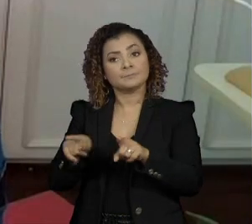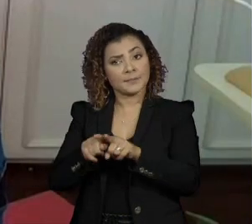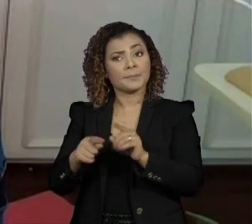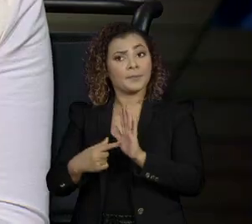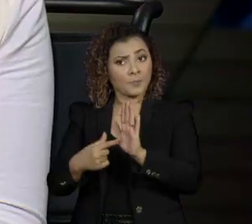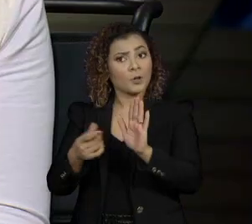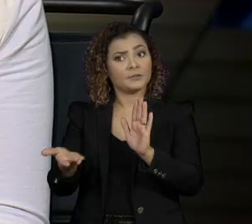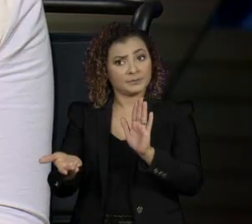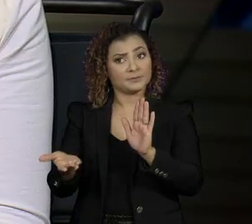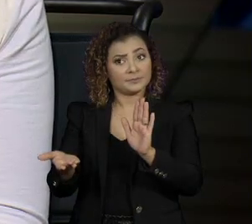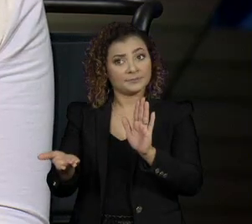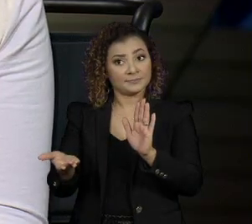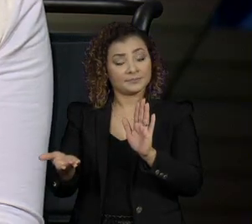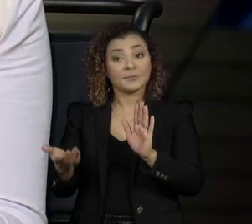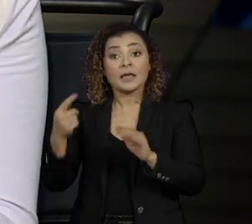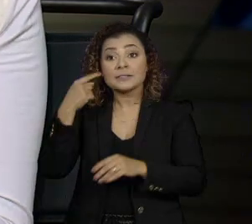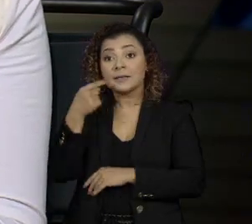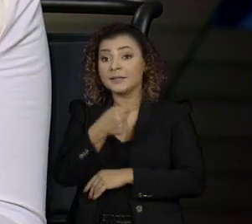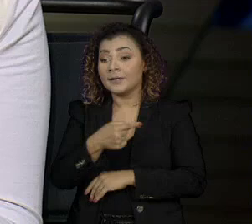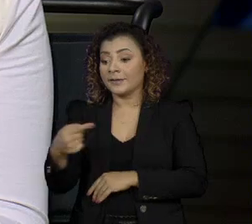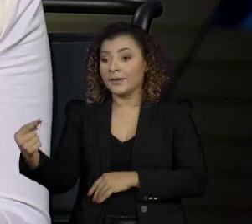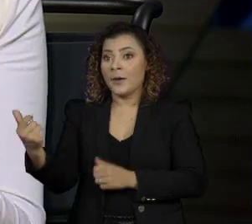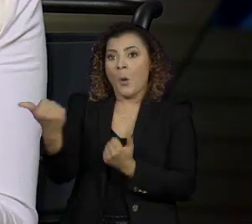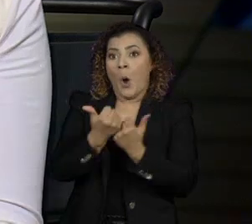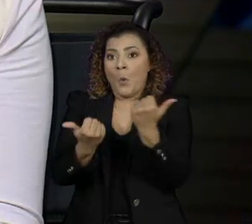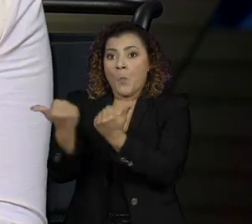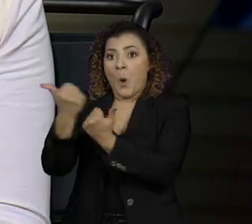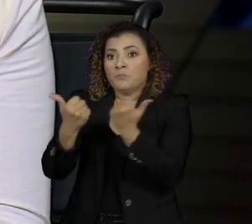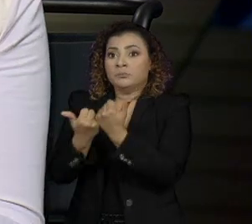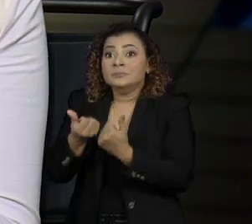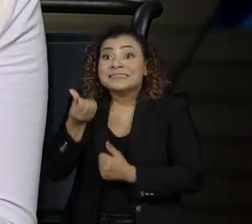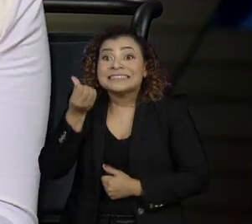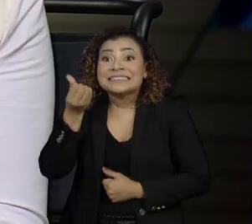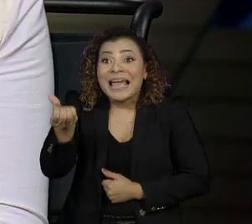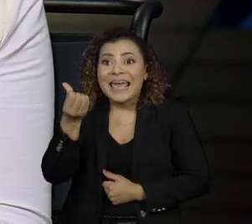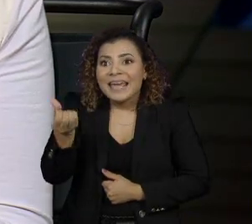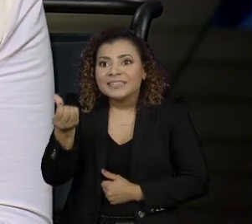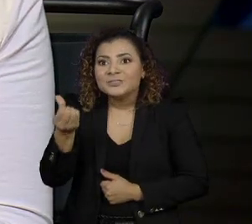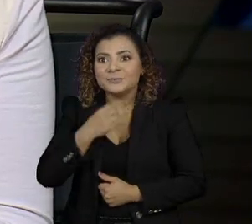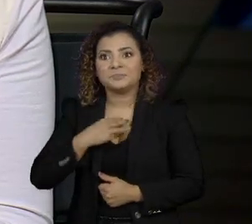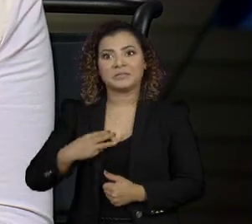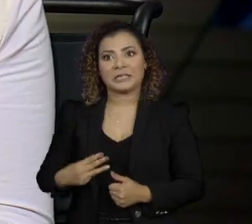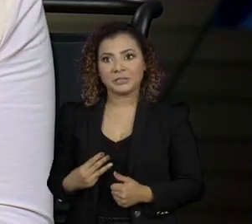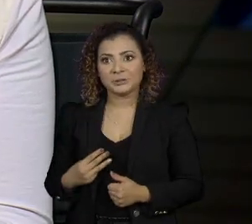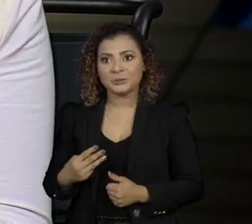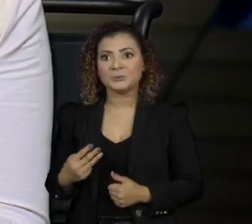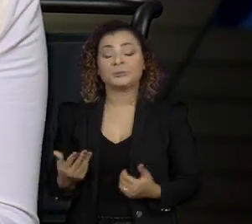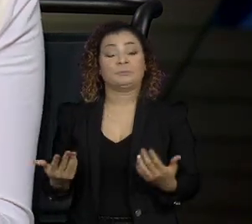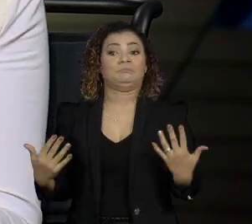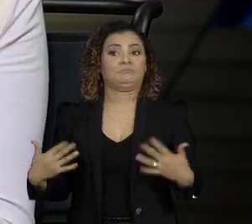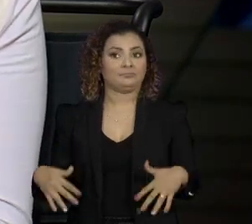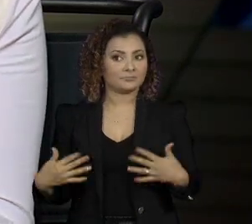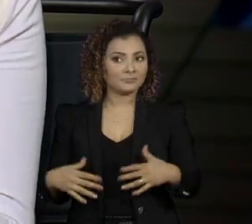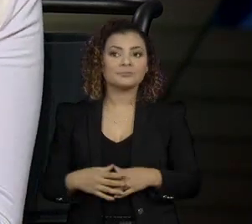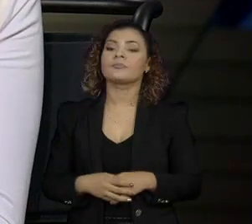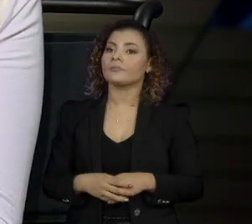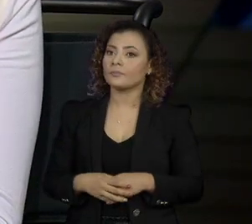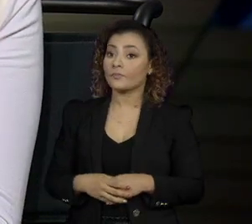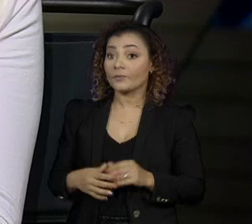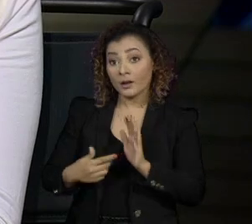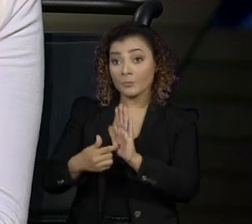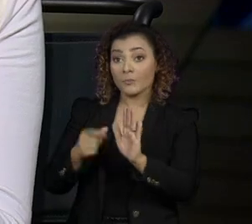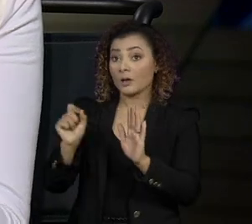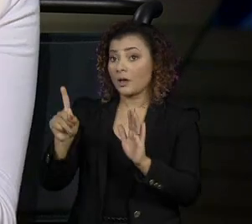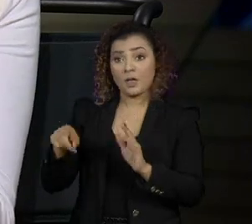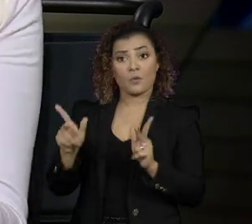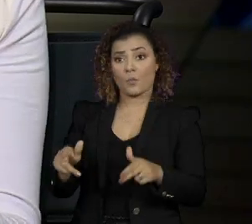essa narrativa. O que a gente viu essa semana, dessa troca toda de 6 ministros no mesmo dia, faz parte dessa narrativa do